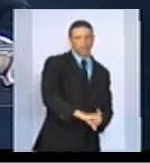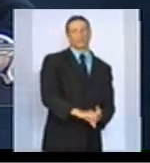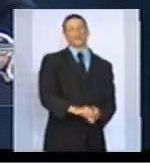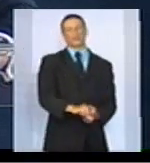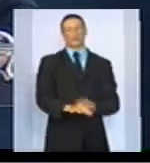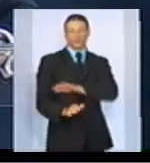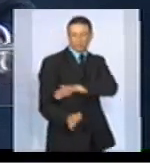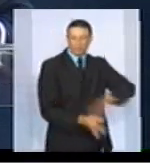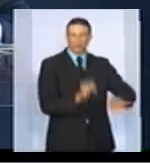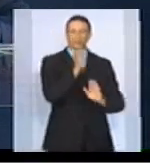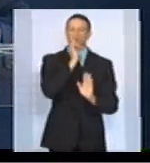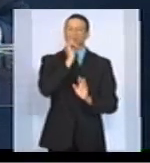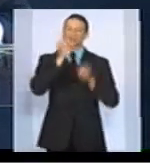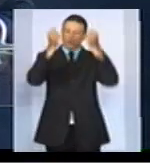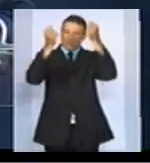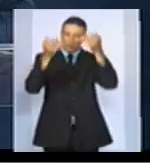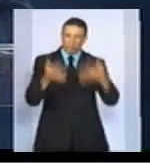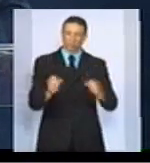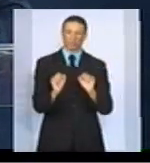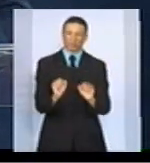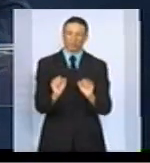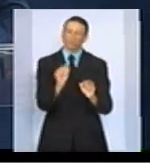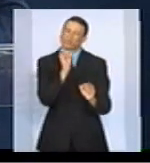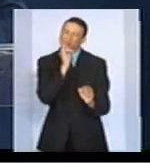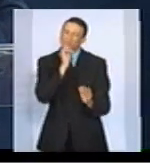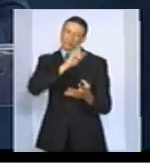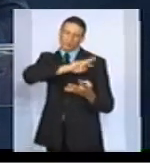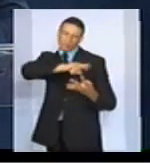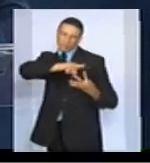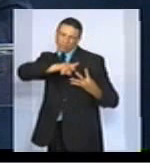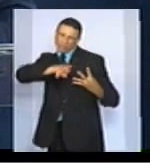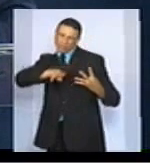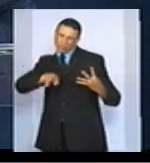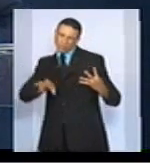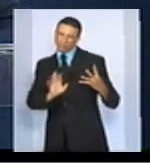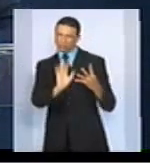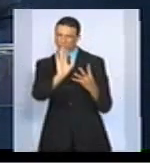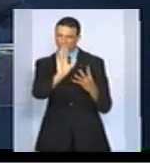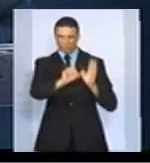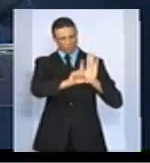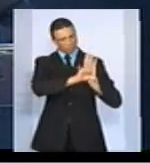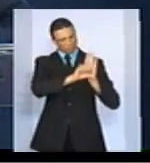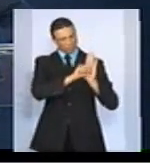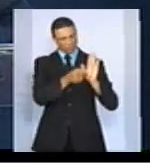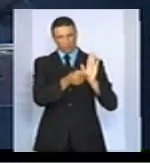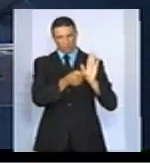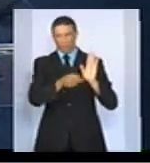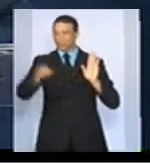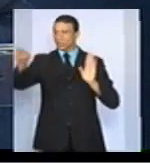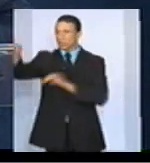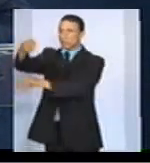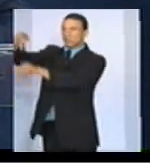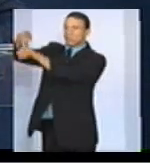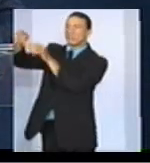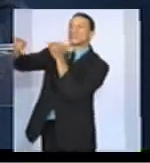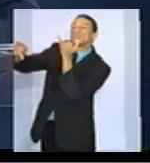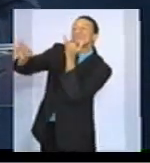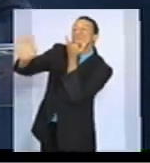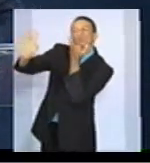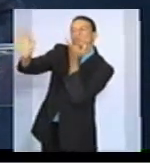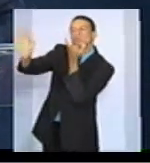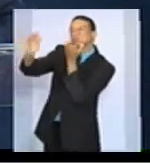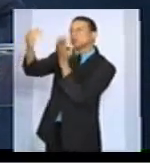alguns exemplos desses excessos mas eu poderia dizer o seguinte a lei está dizendo é o capital estrangeiro não obrigado